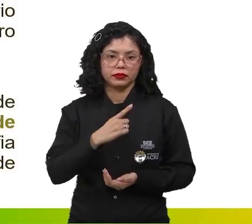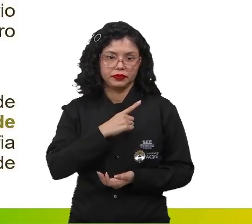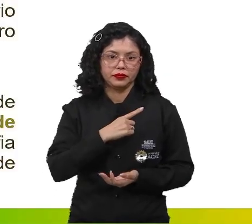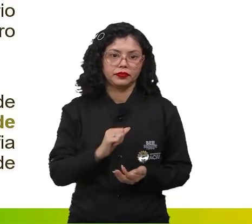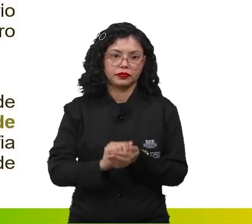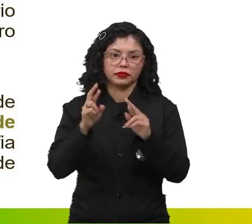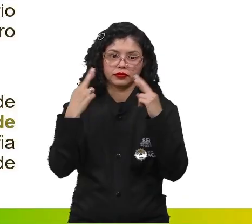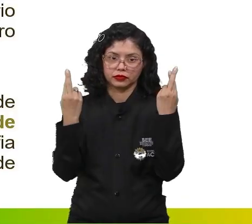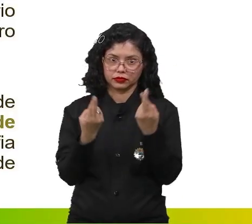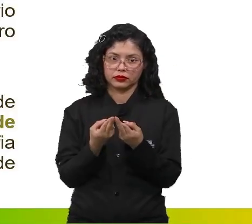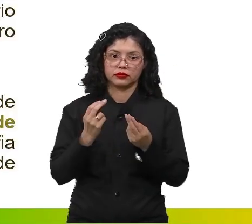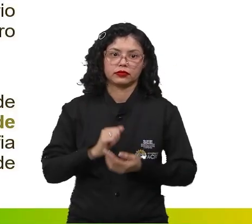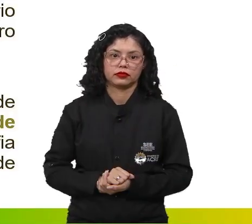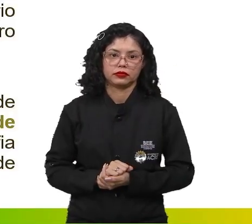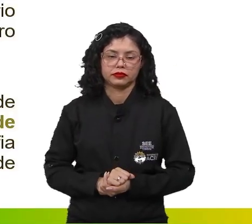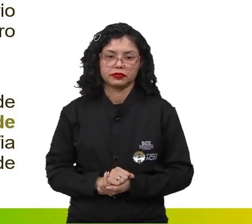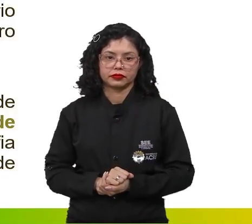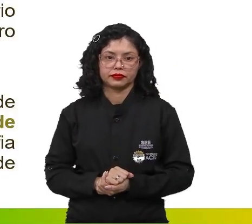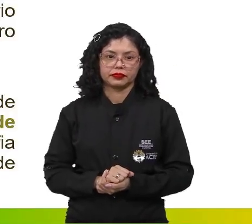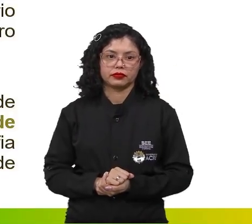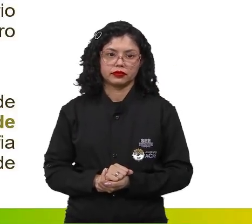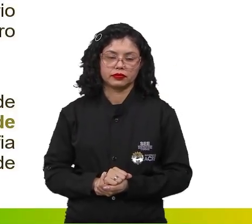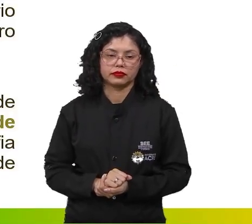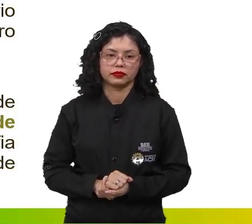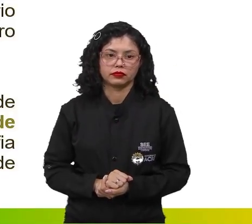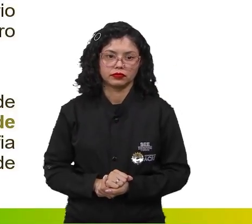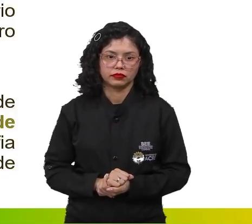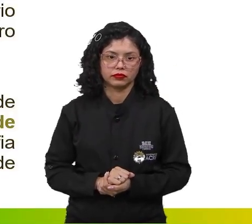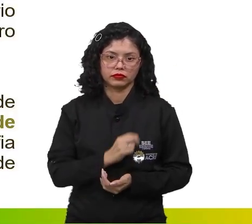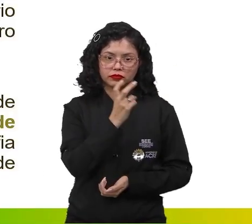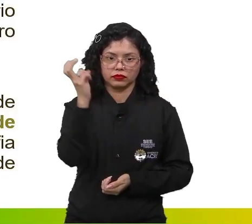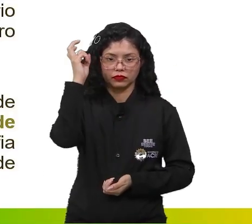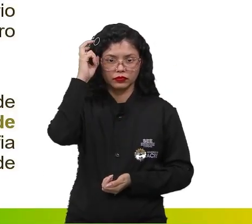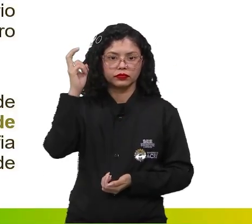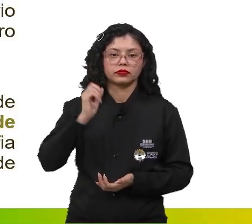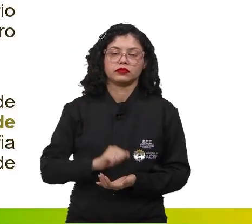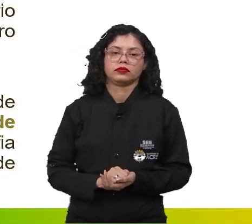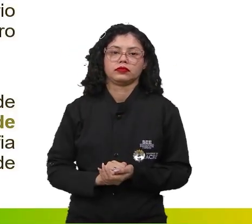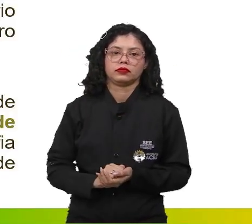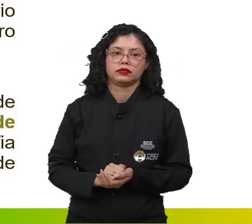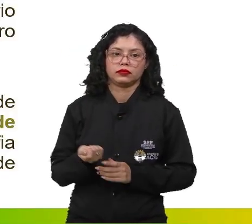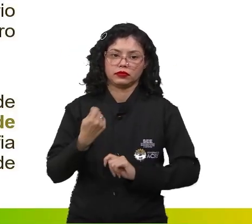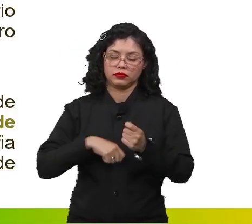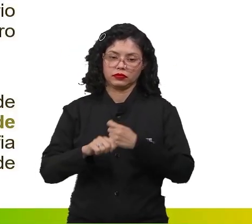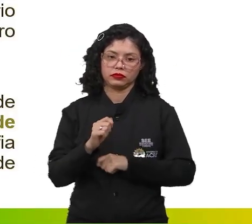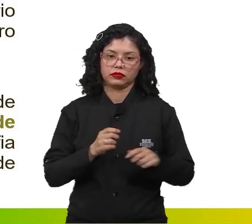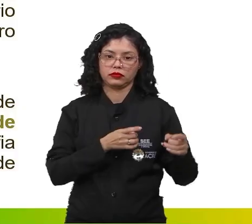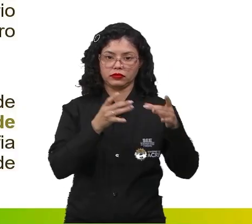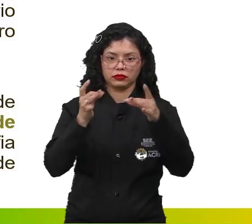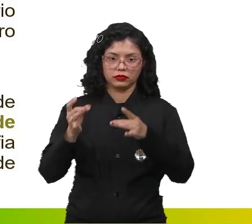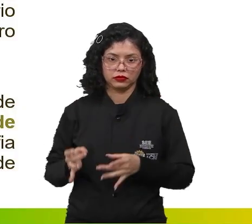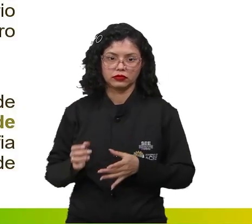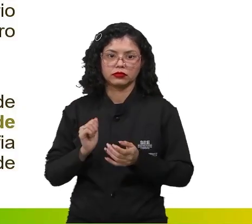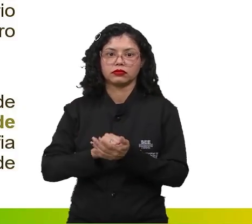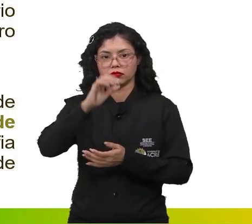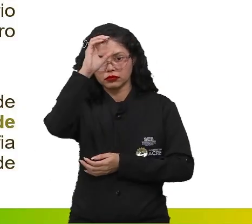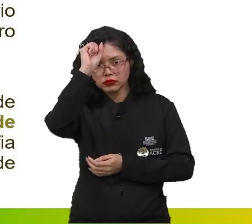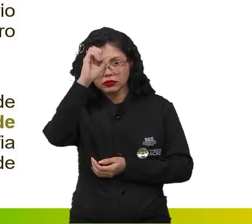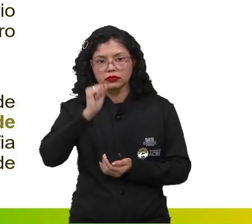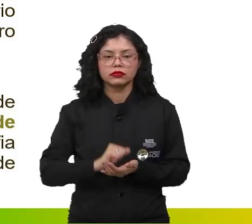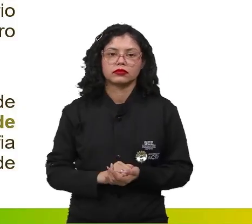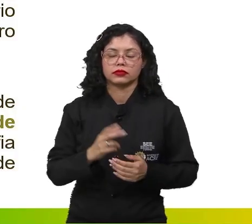esses reinos africanos com cultura e com economia baseada em comércio, conhecimento,